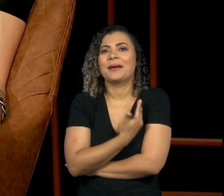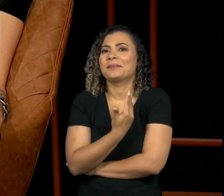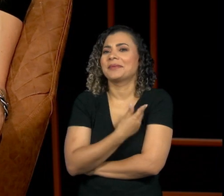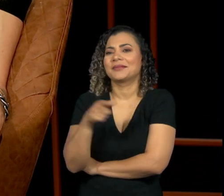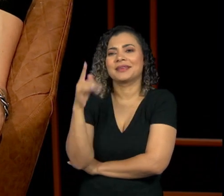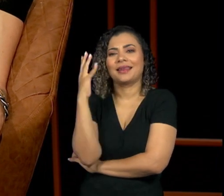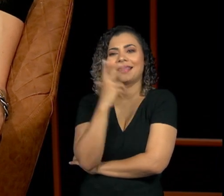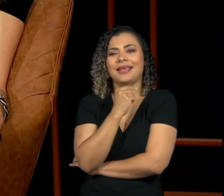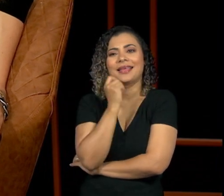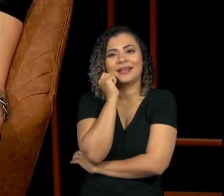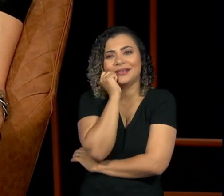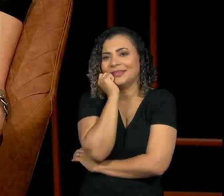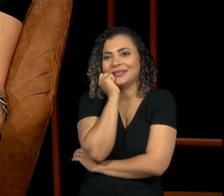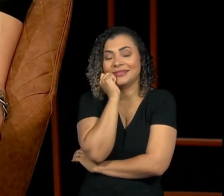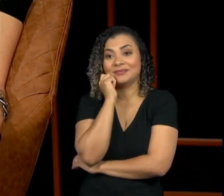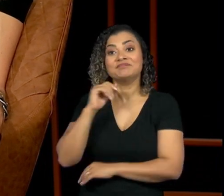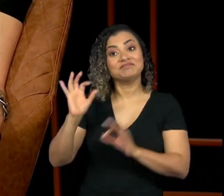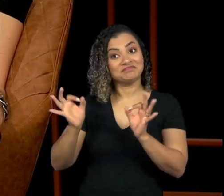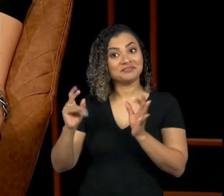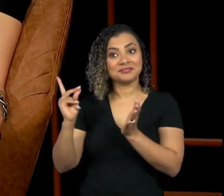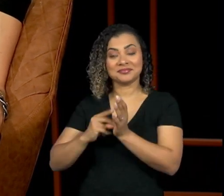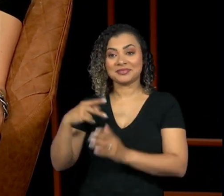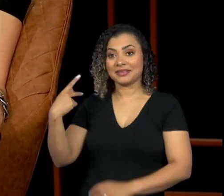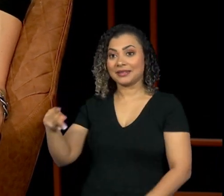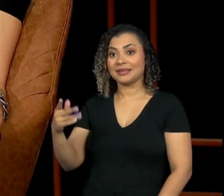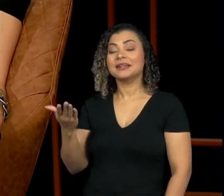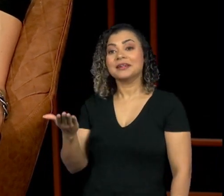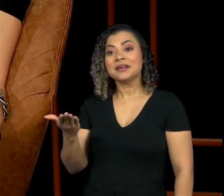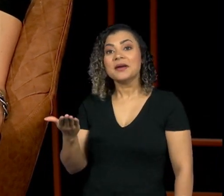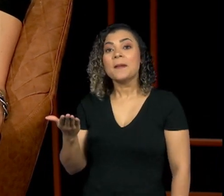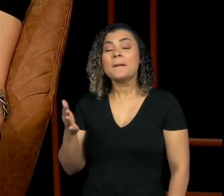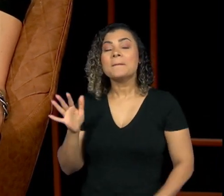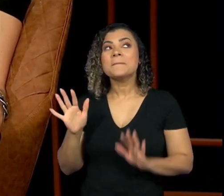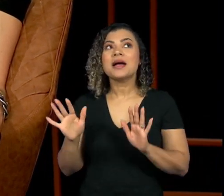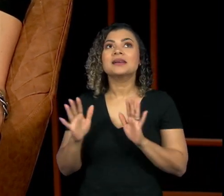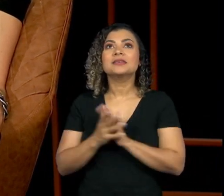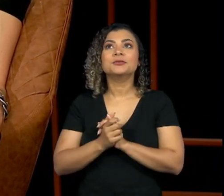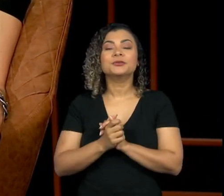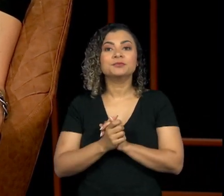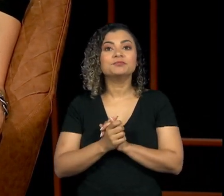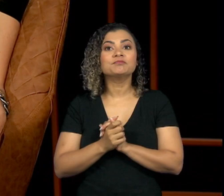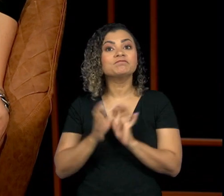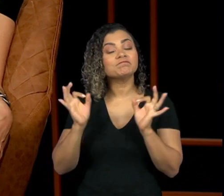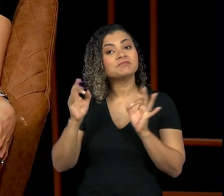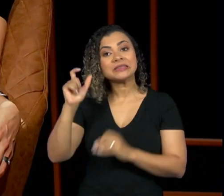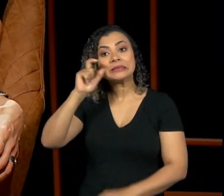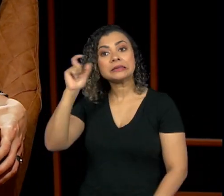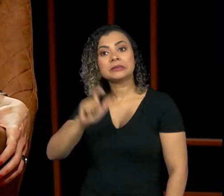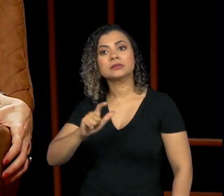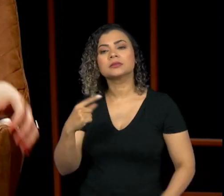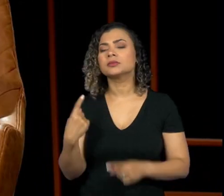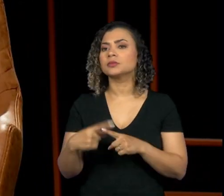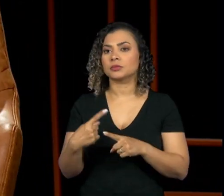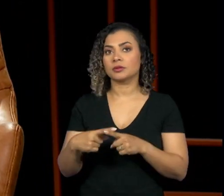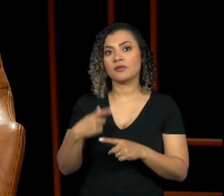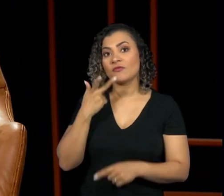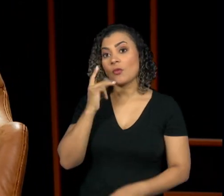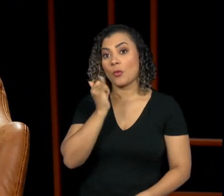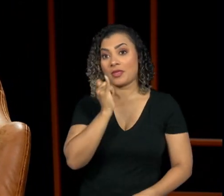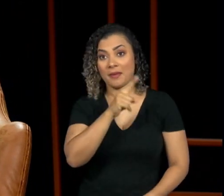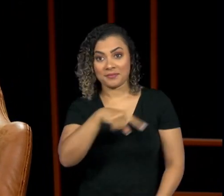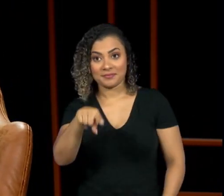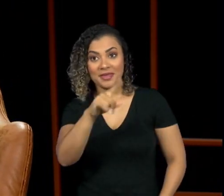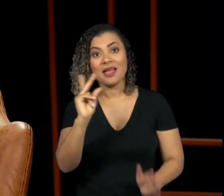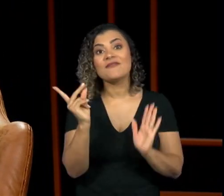amigo! Ai, gente, o Lee é uma coisa. E foi curioso, porque eu vou contar aqui para